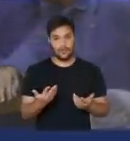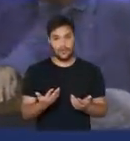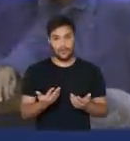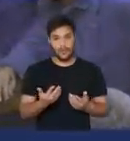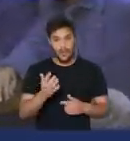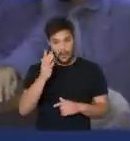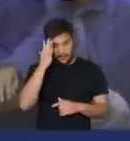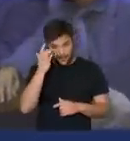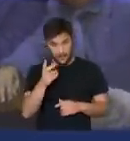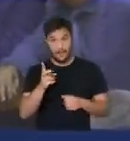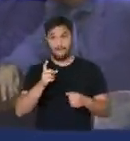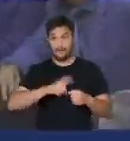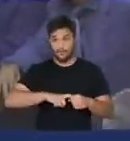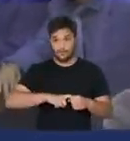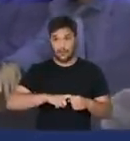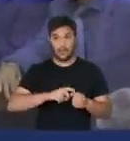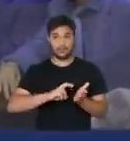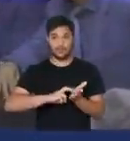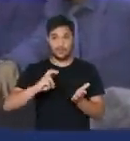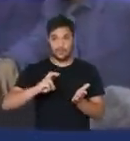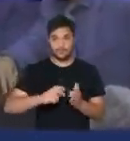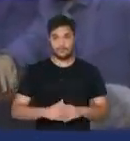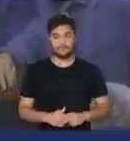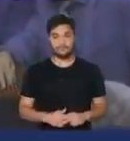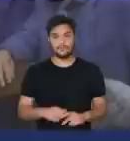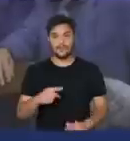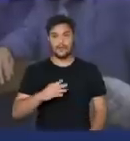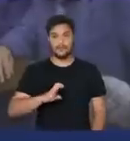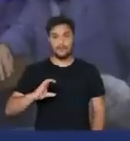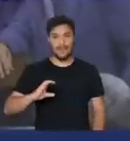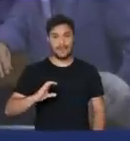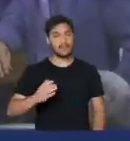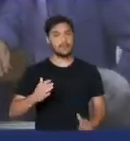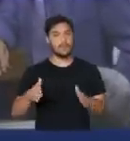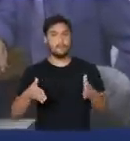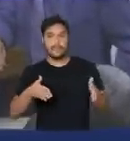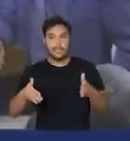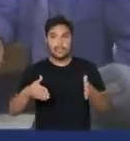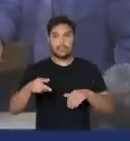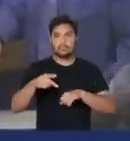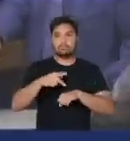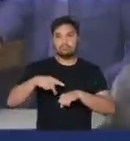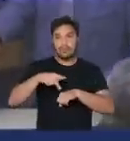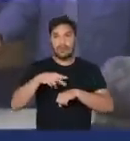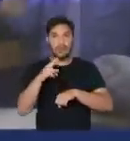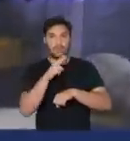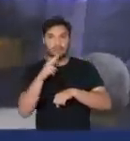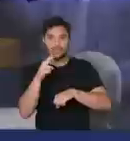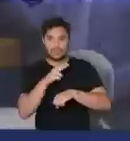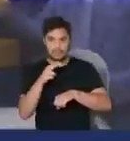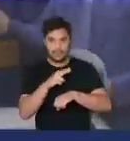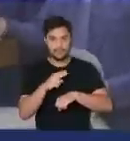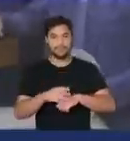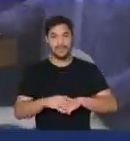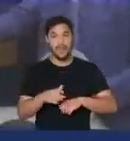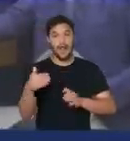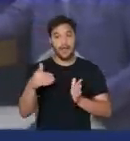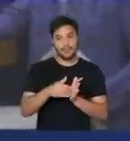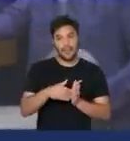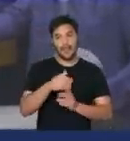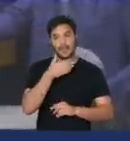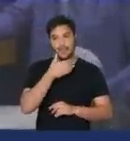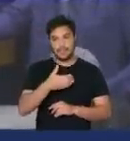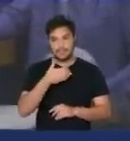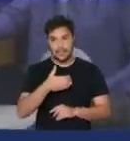sessão será retomada amanhã de manhã. A PEC do estado de emergência cria o estado de emergência até o fim do